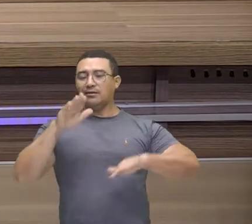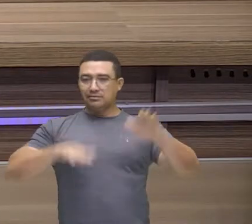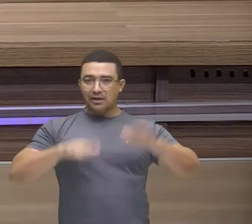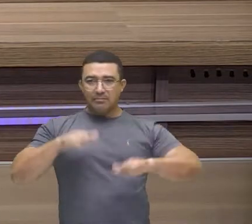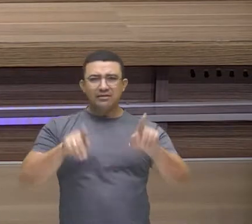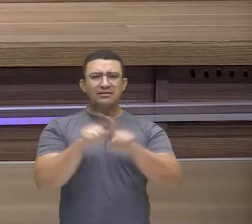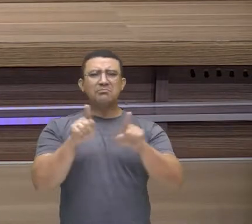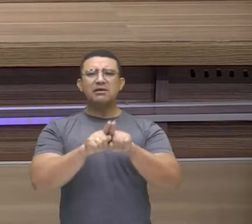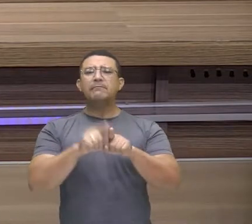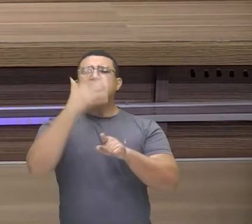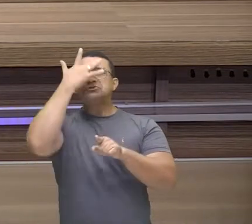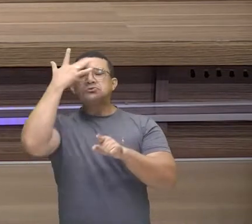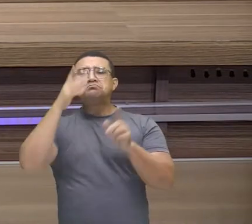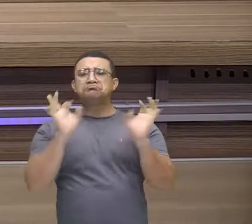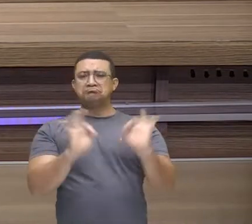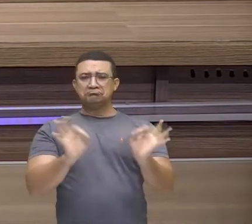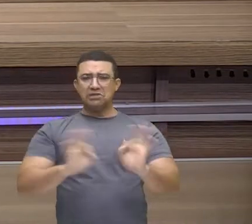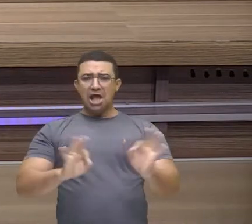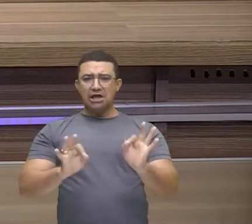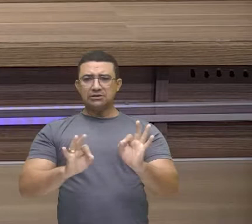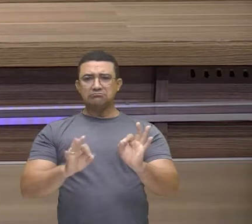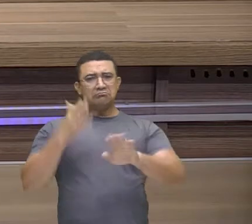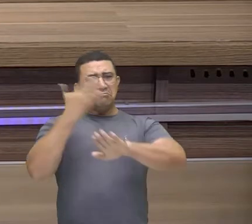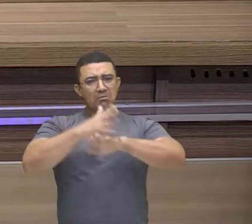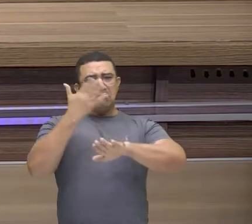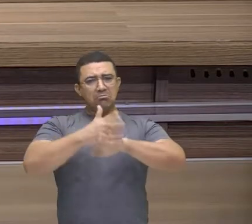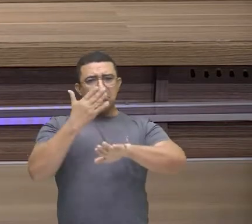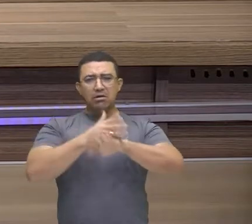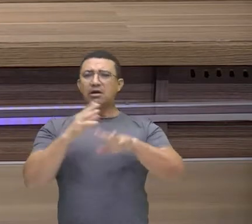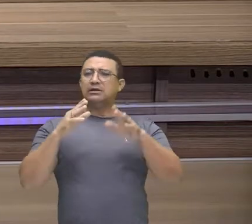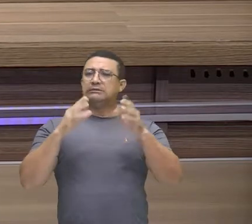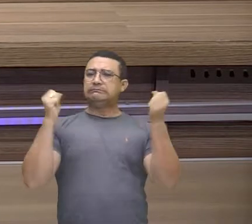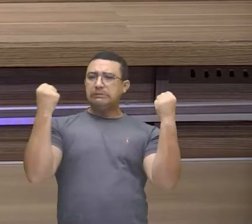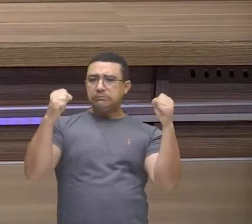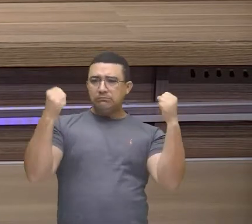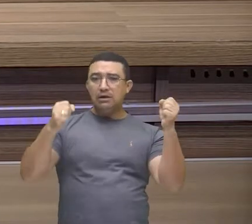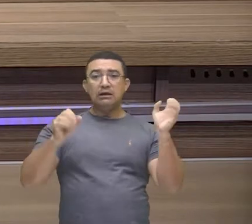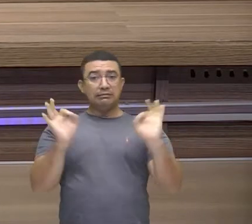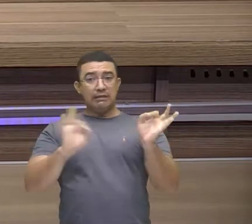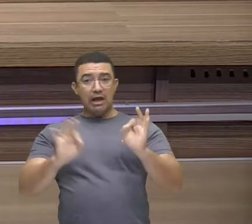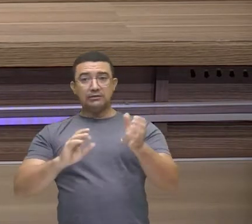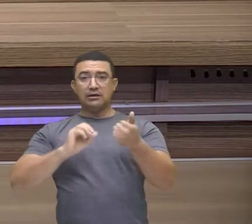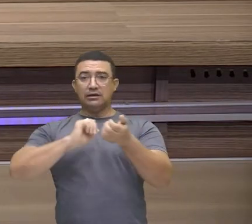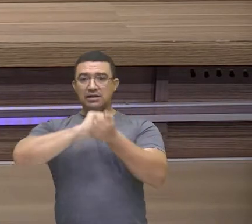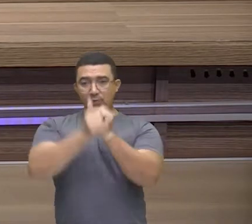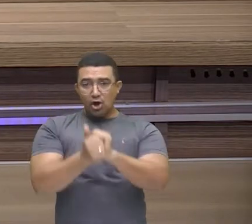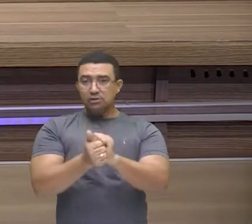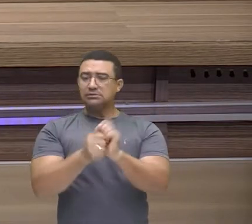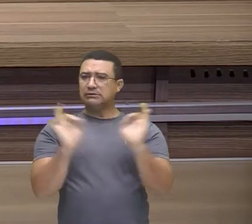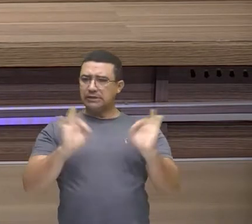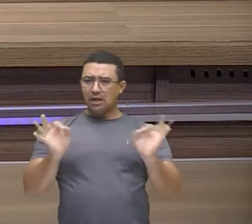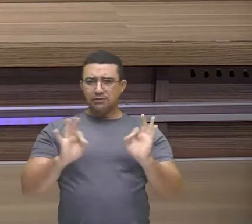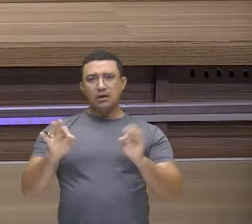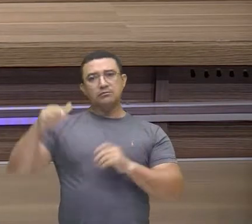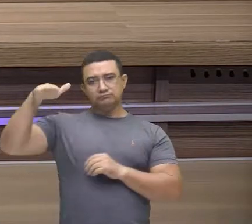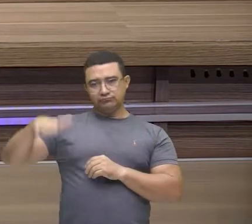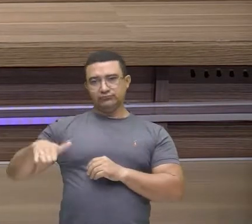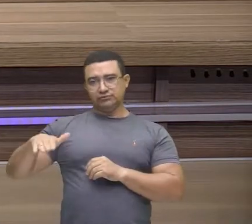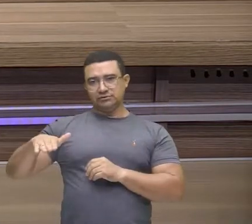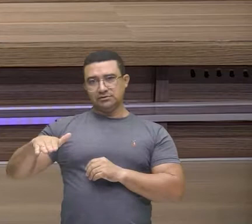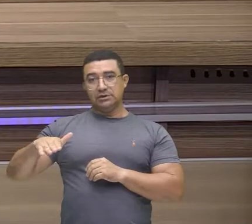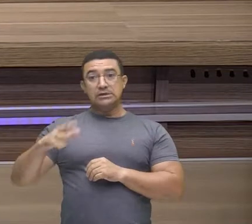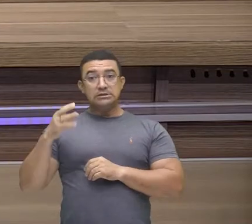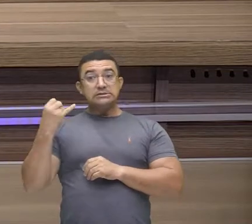atividade física, essa geração que fica muito tempo parada, e isso é um problema atual, né? Muito grande, porque quando